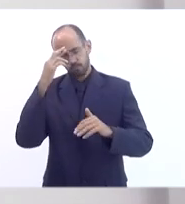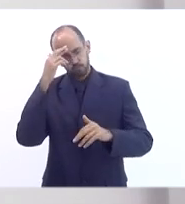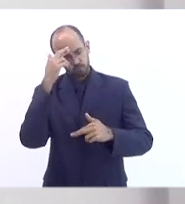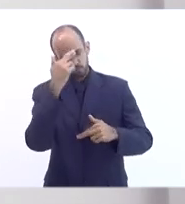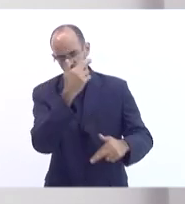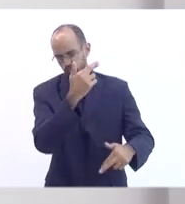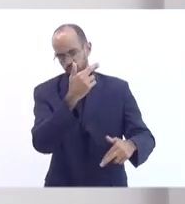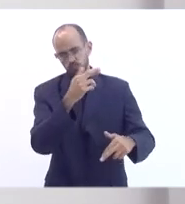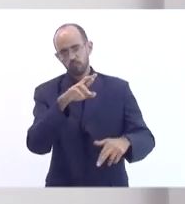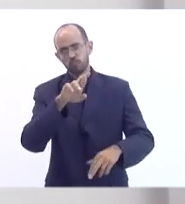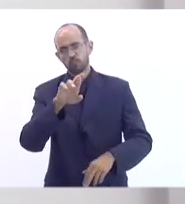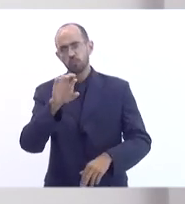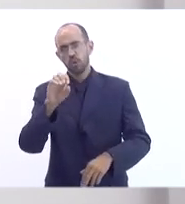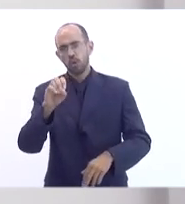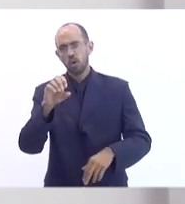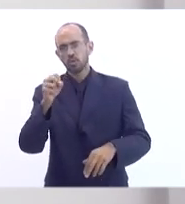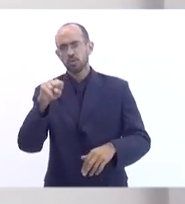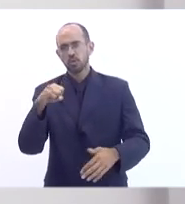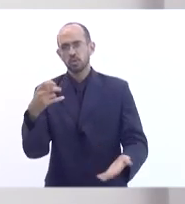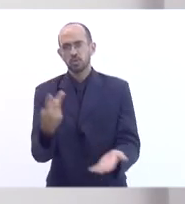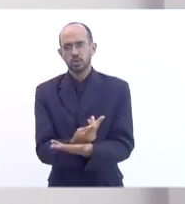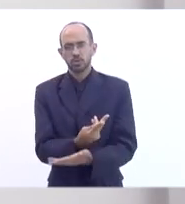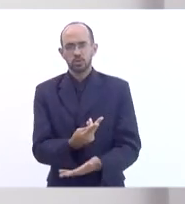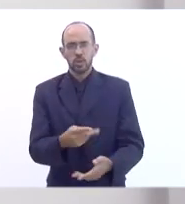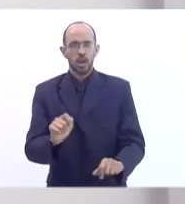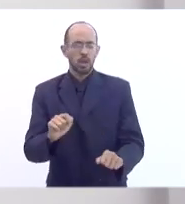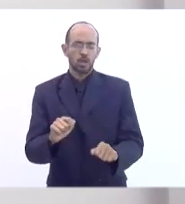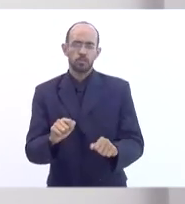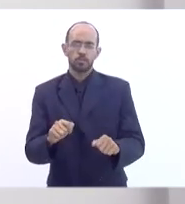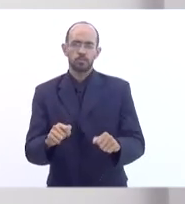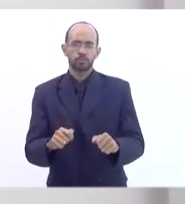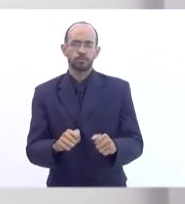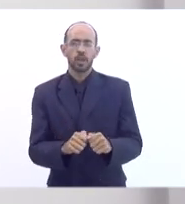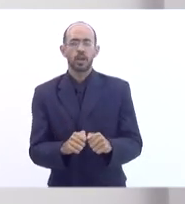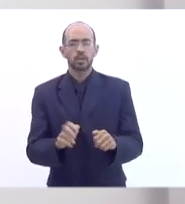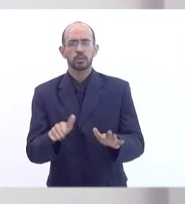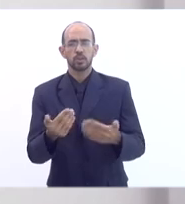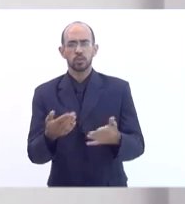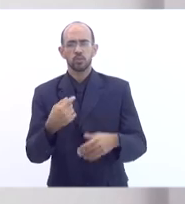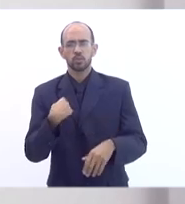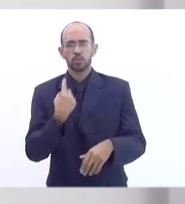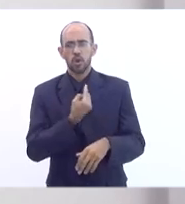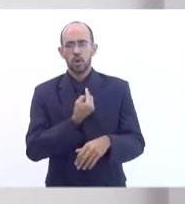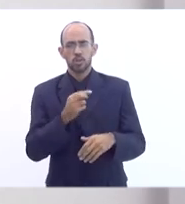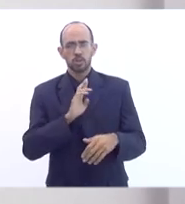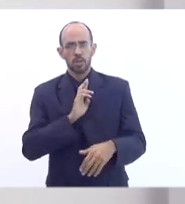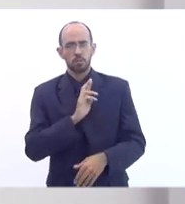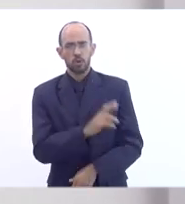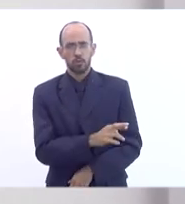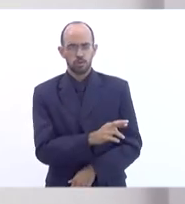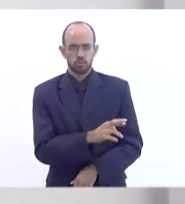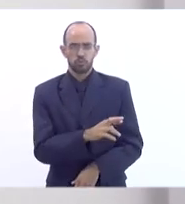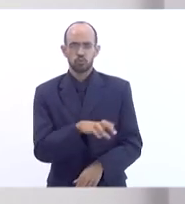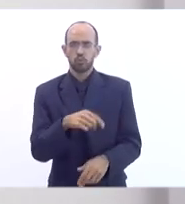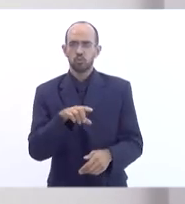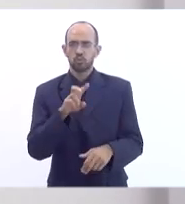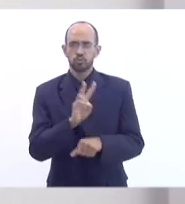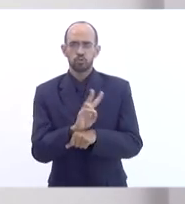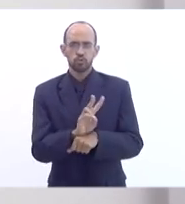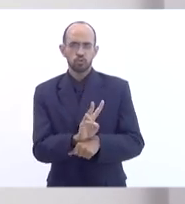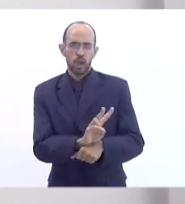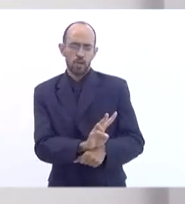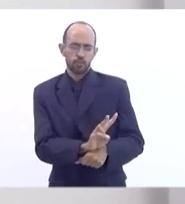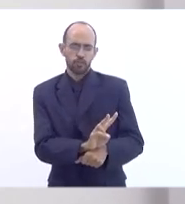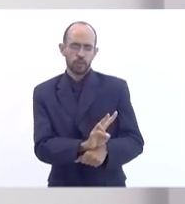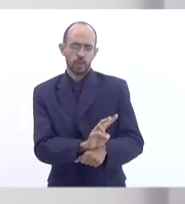existência de R então nós no primeiro momento monocraticamente reprovamos o chefe da pesquisa Analisa